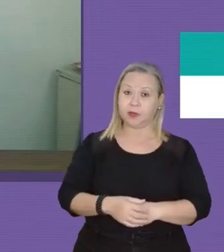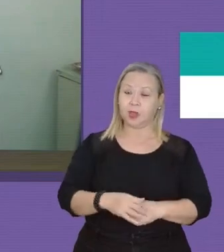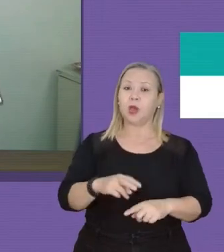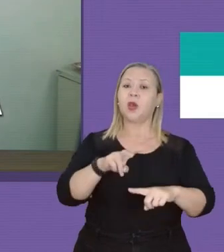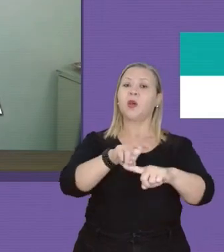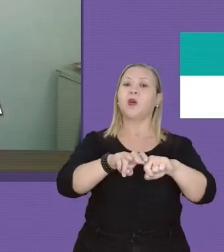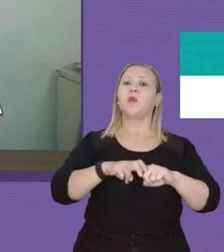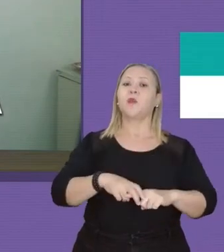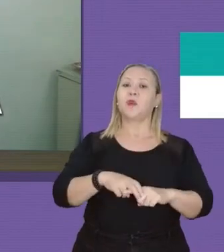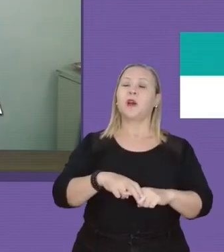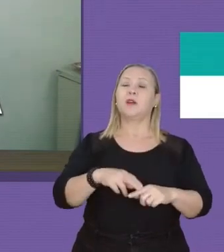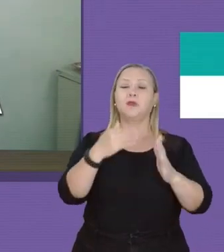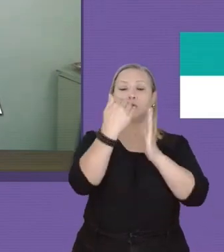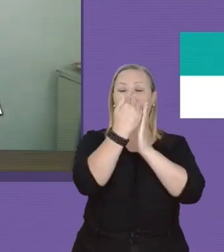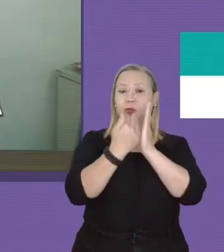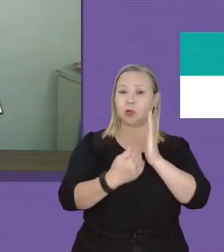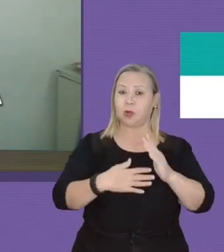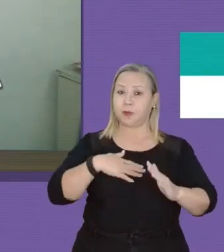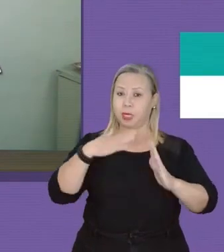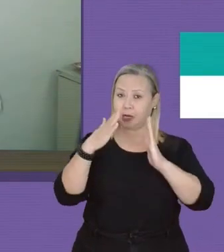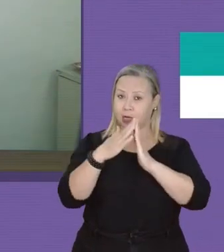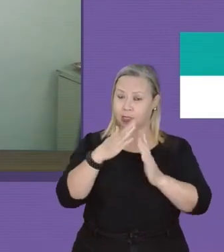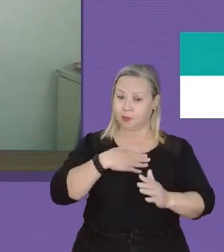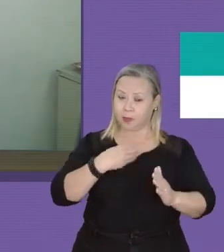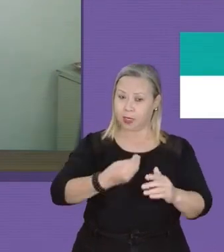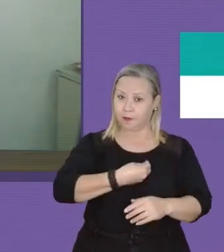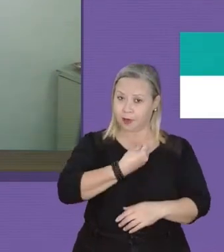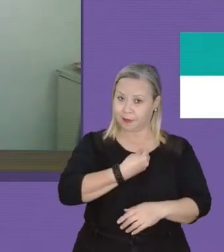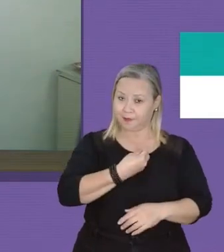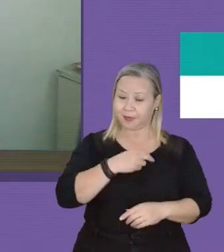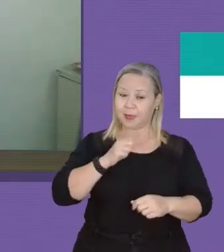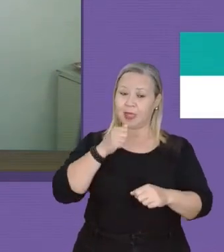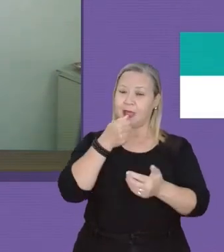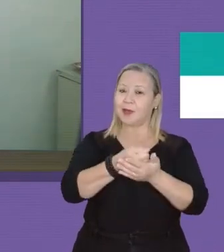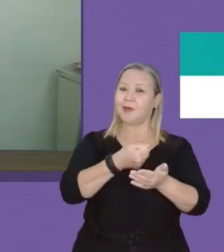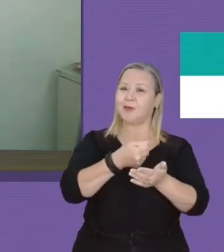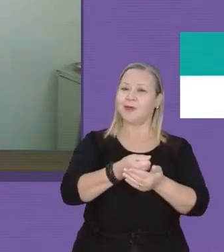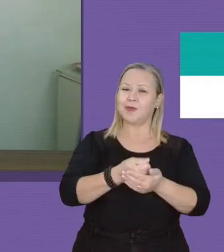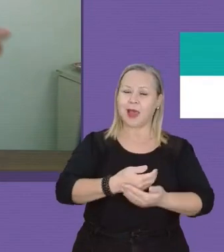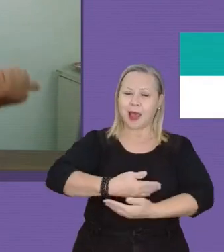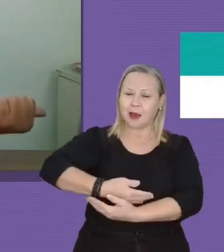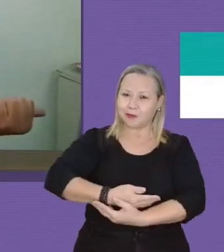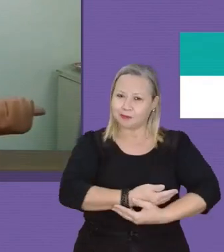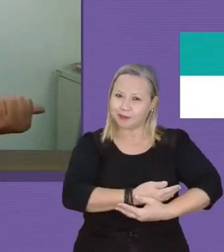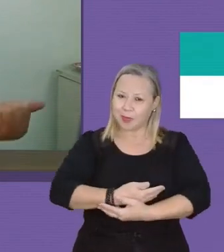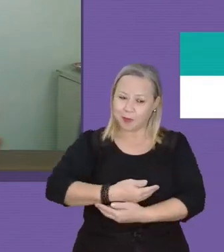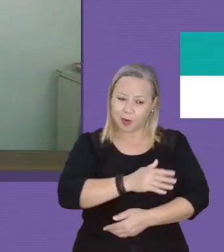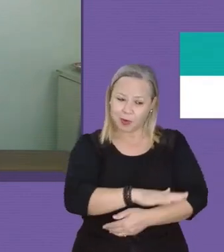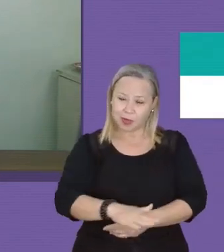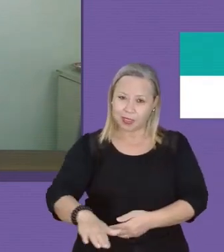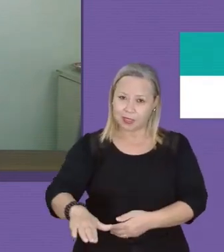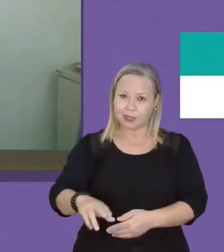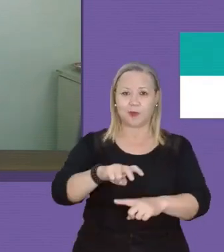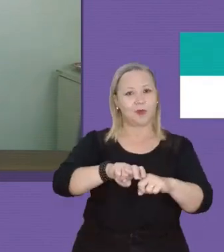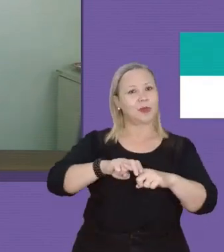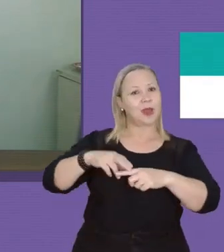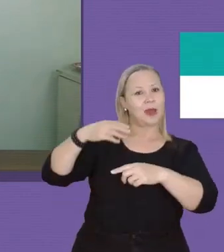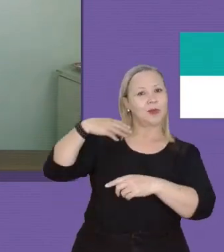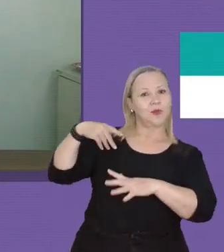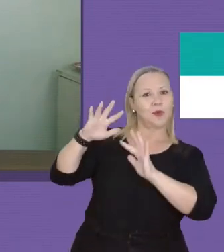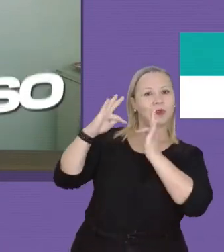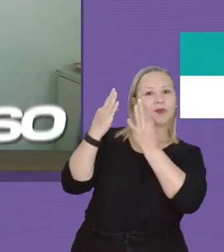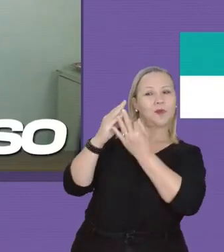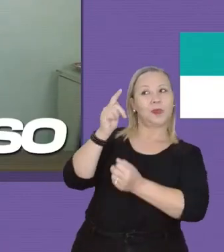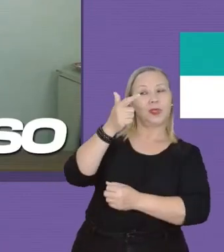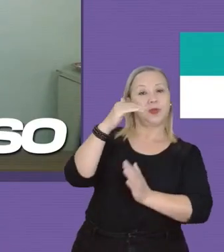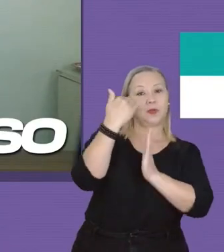Minha Casa Minha Vida. Lutaram pelo bebê e pela criança, que por causa do Bolsa Família e de outros programas,